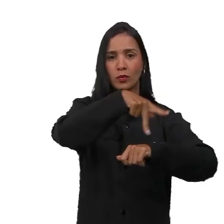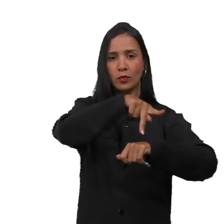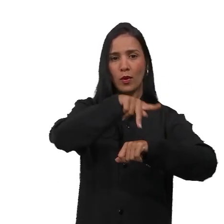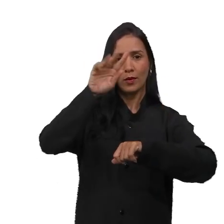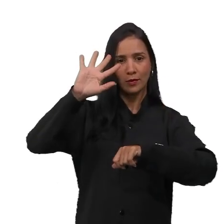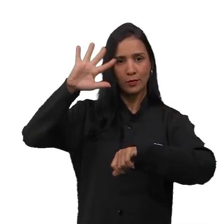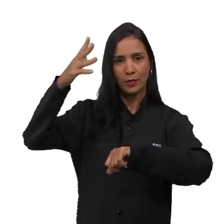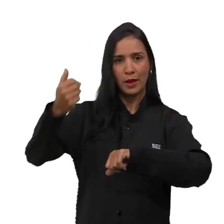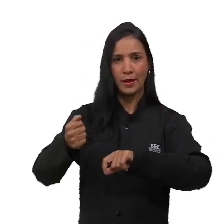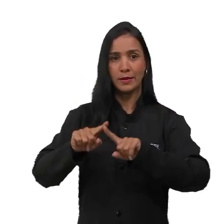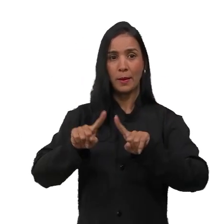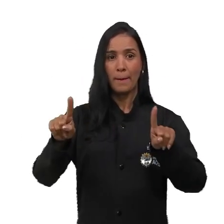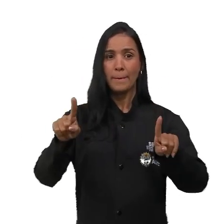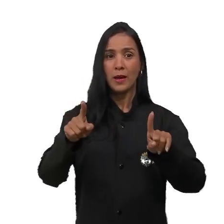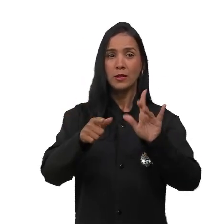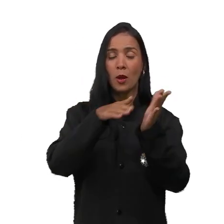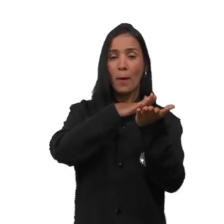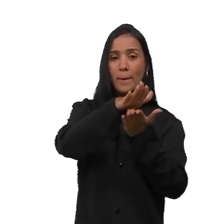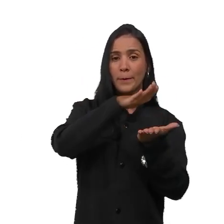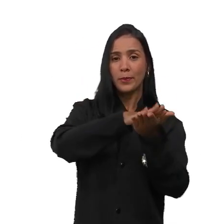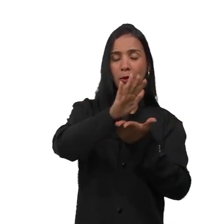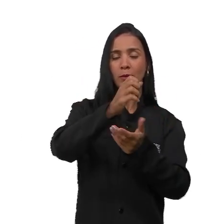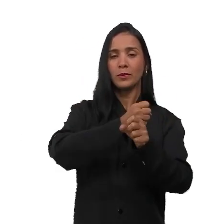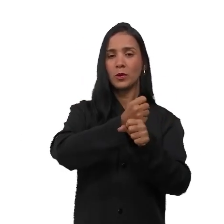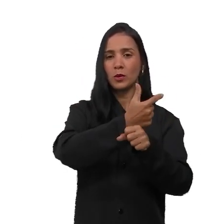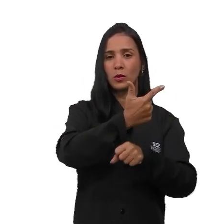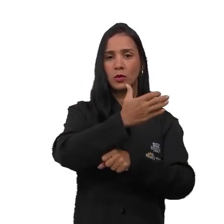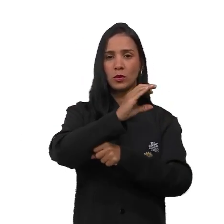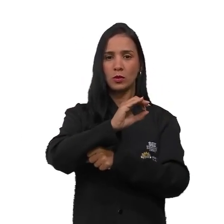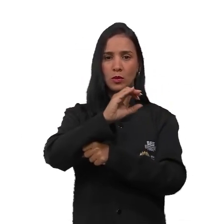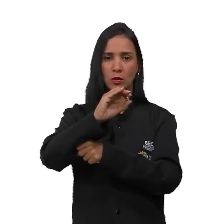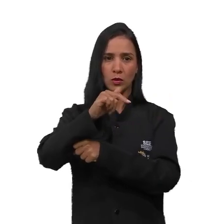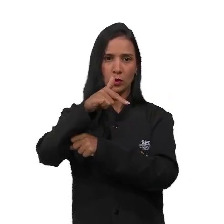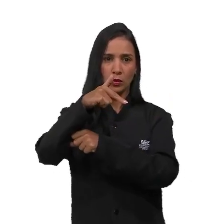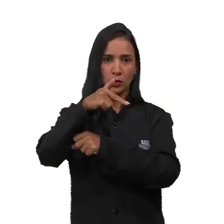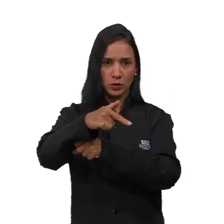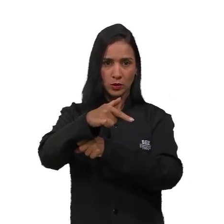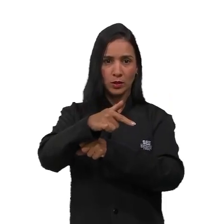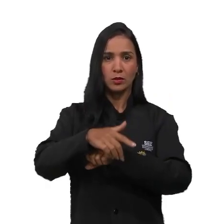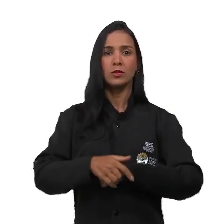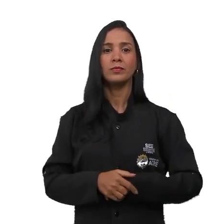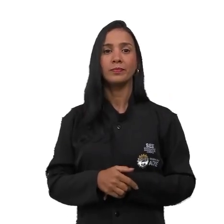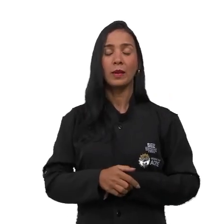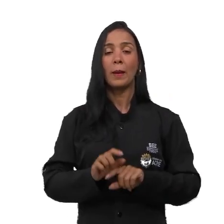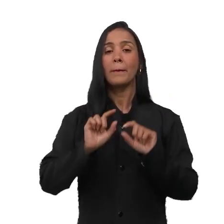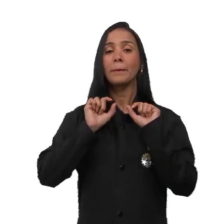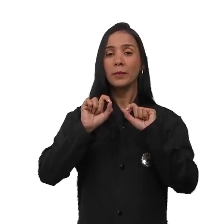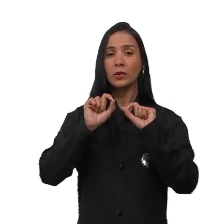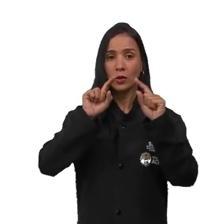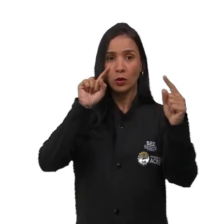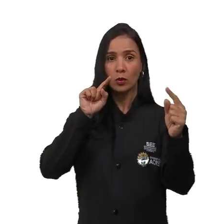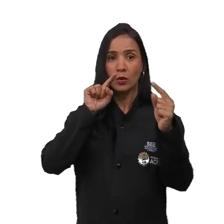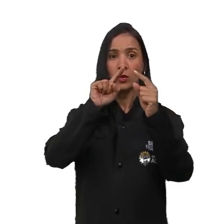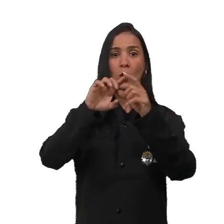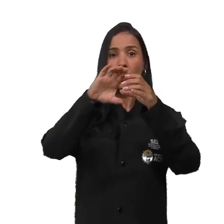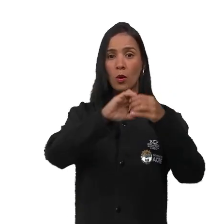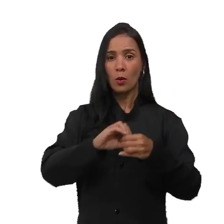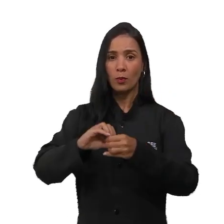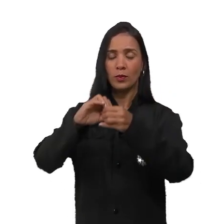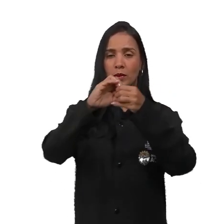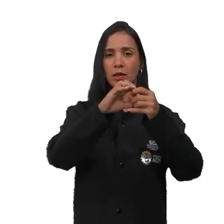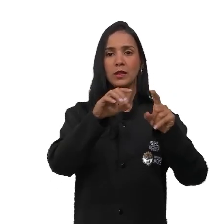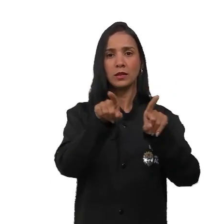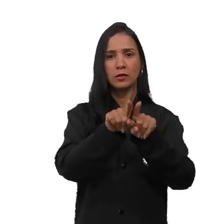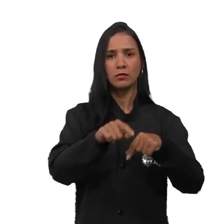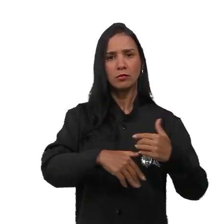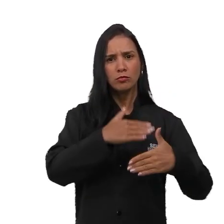esse ano, ó. Ele foi publicado em 2007 pela Organização para a Cooperação e Desenvolvimento Econômico, que